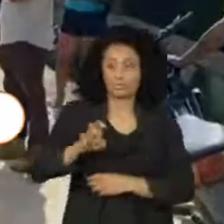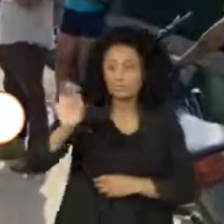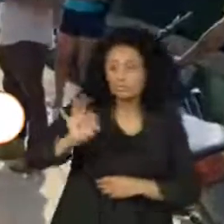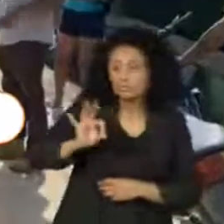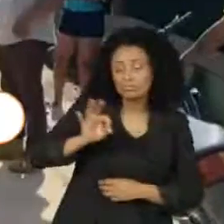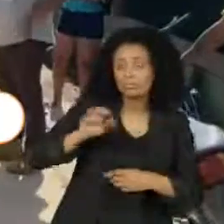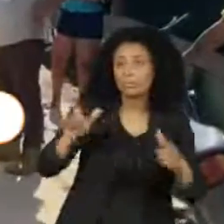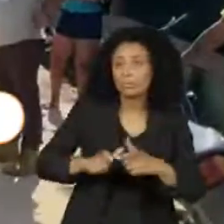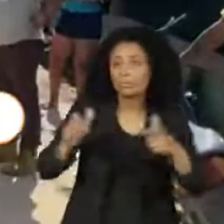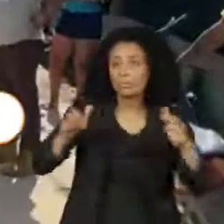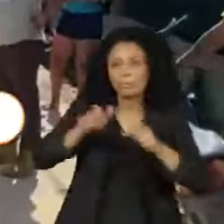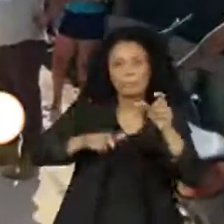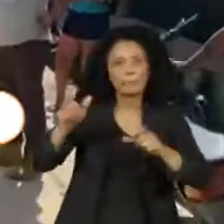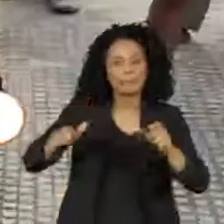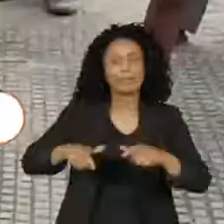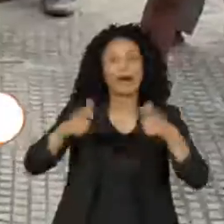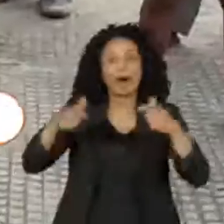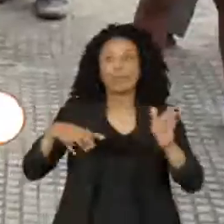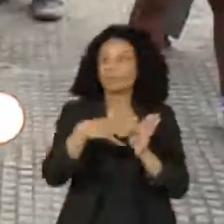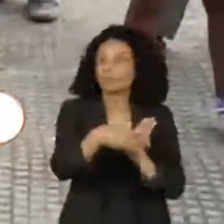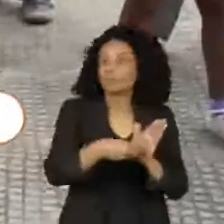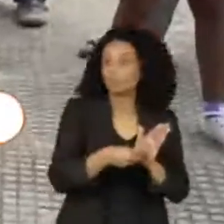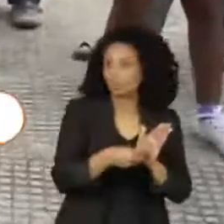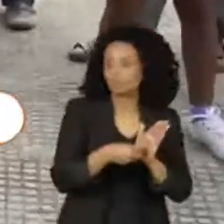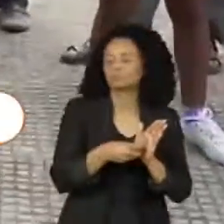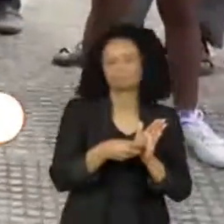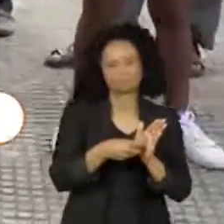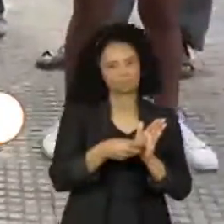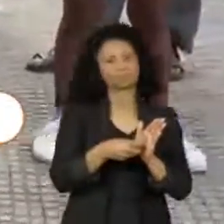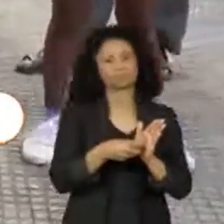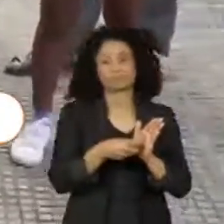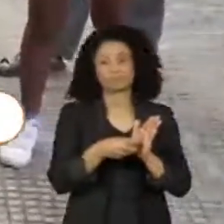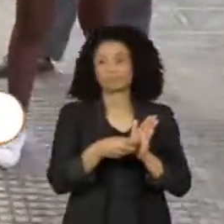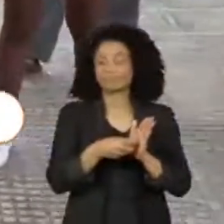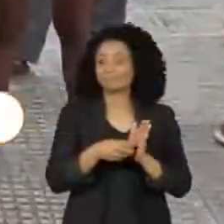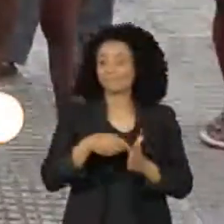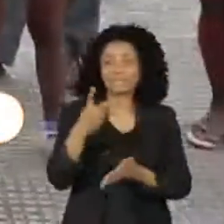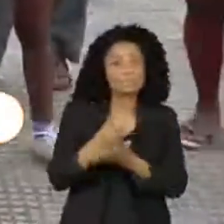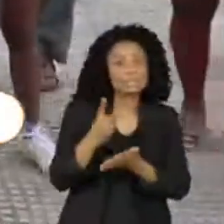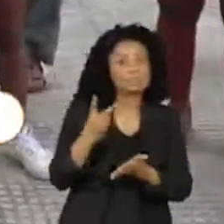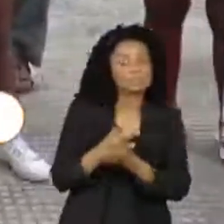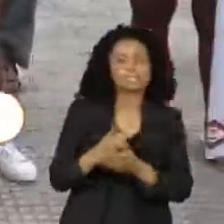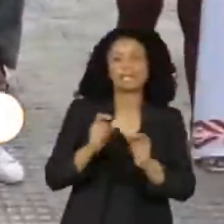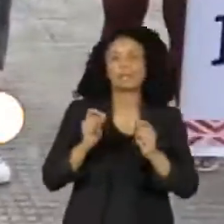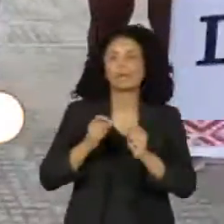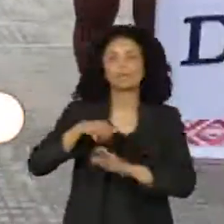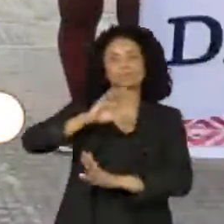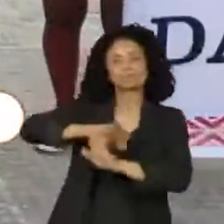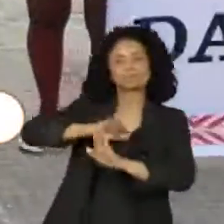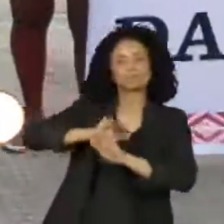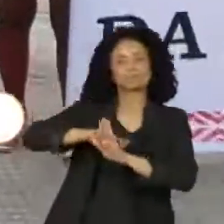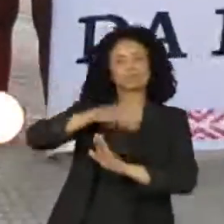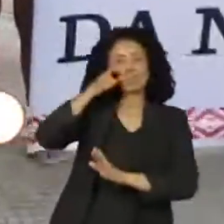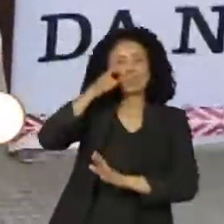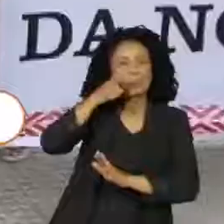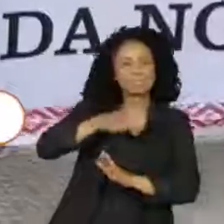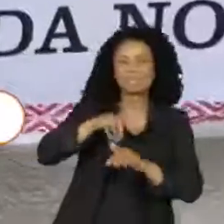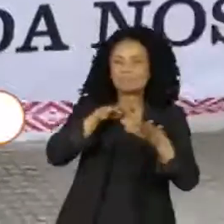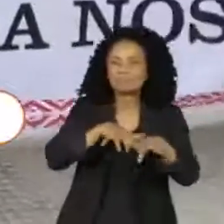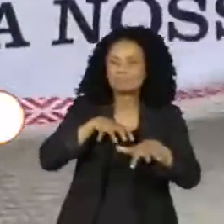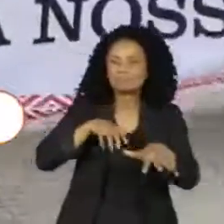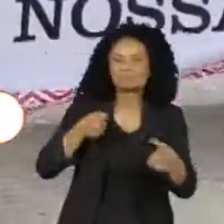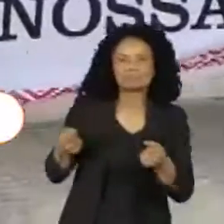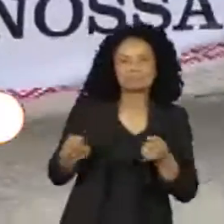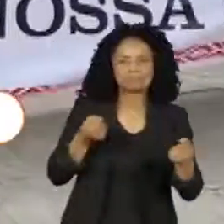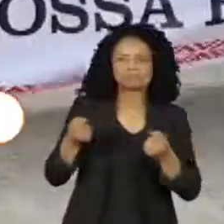85% dos casos são na Amazônia. Na maior parte, os conflitos têm como pano de fundo a mineração, usinas hidrelétricas,